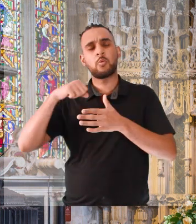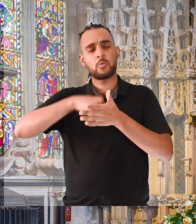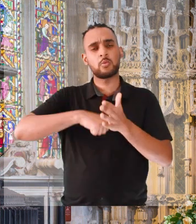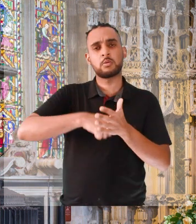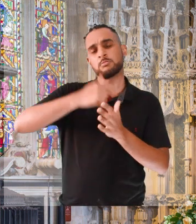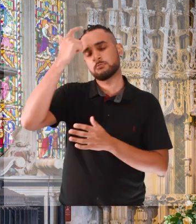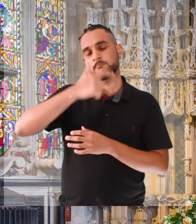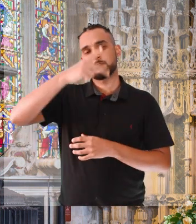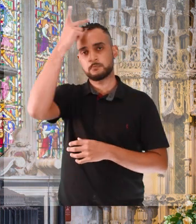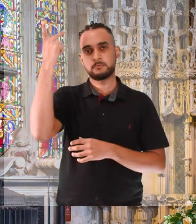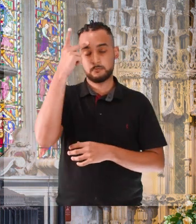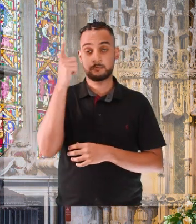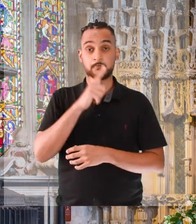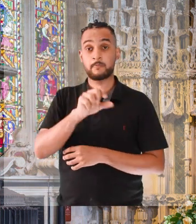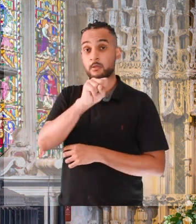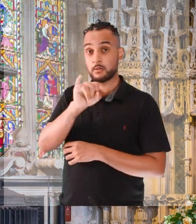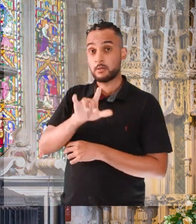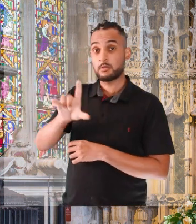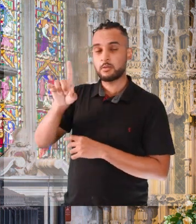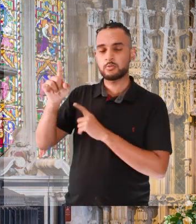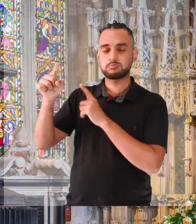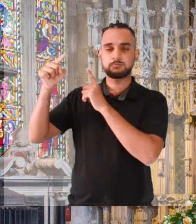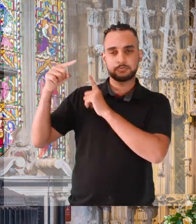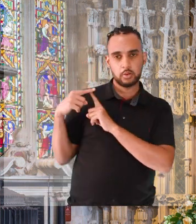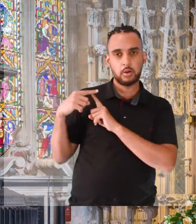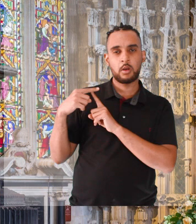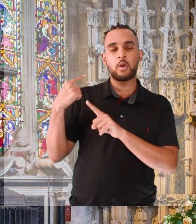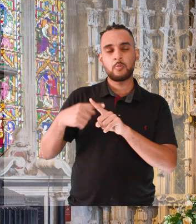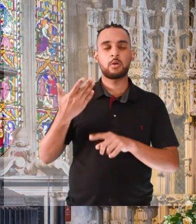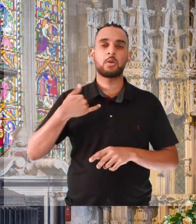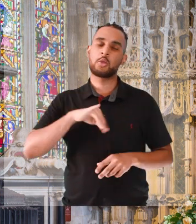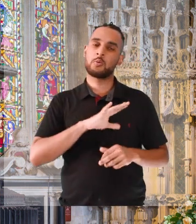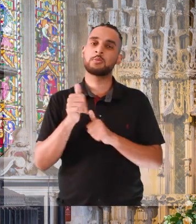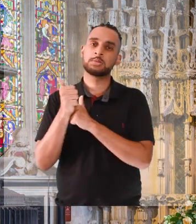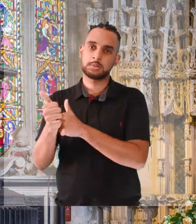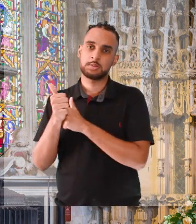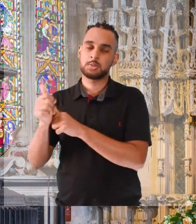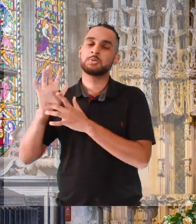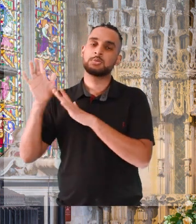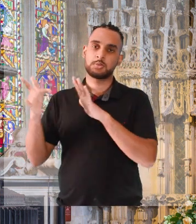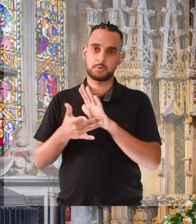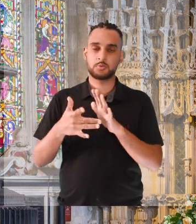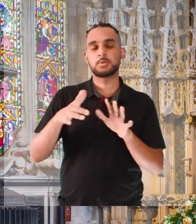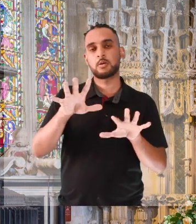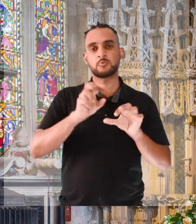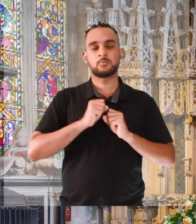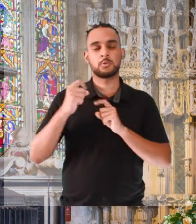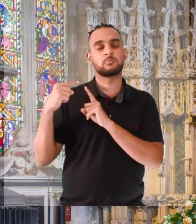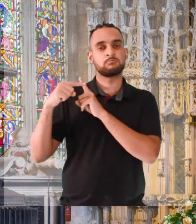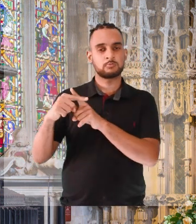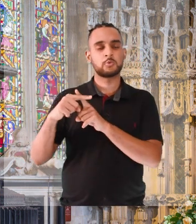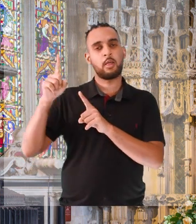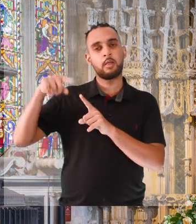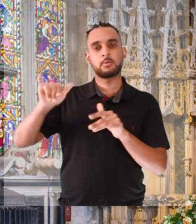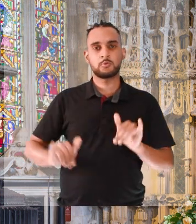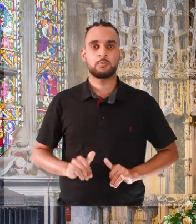e assim participar como obreiros da nossa própria santificação. Se ele carregou a sua cruz, foi para que